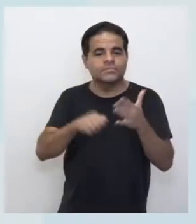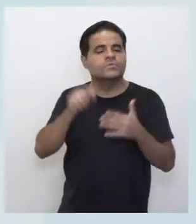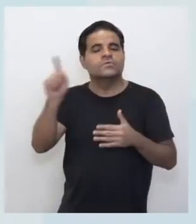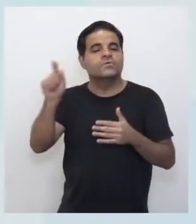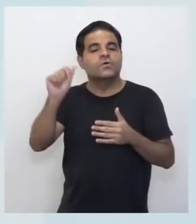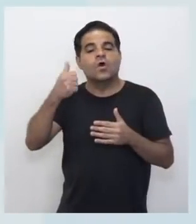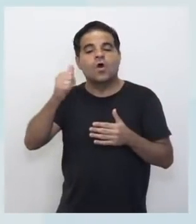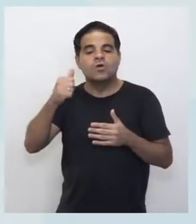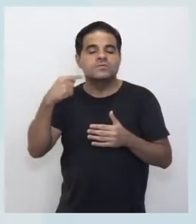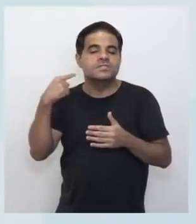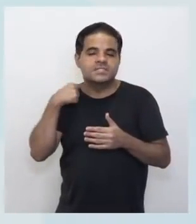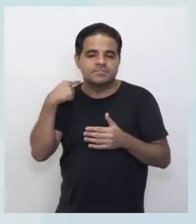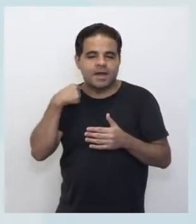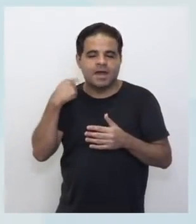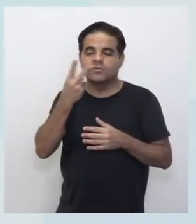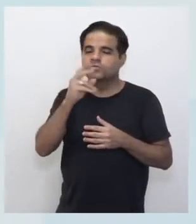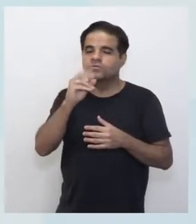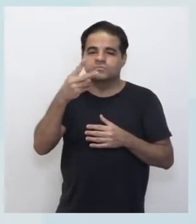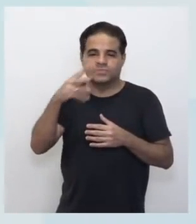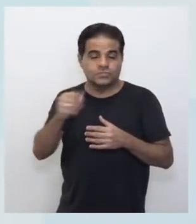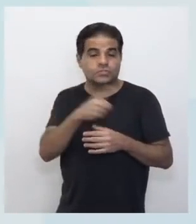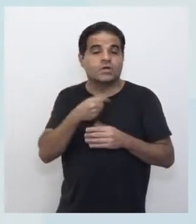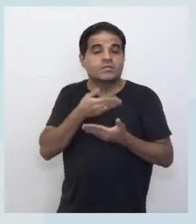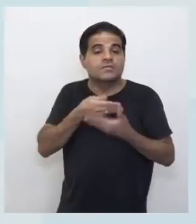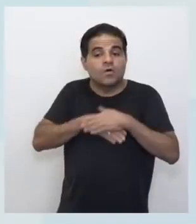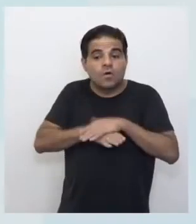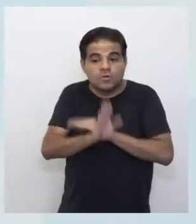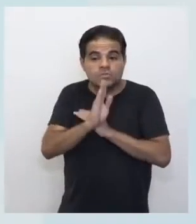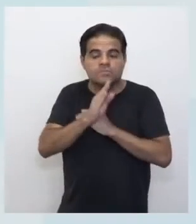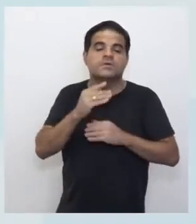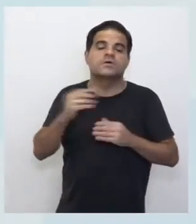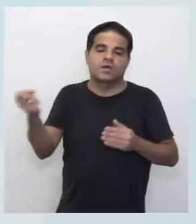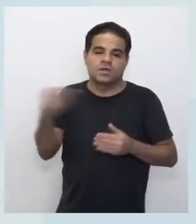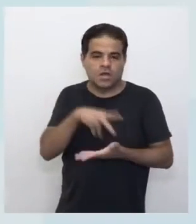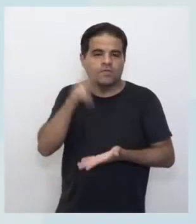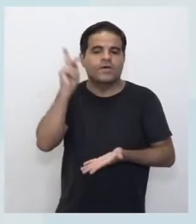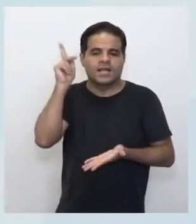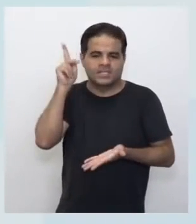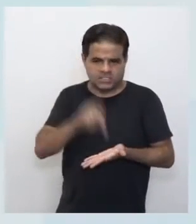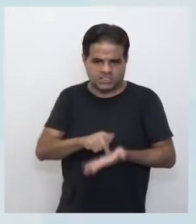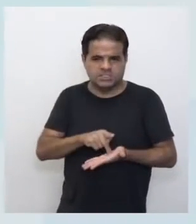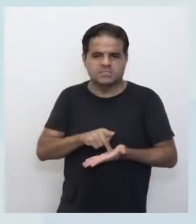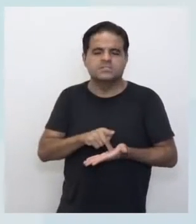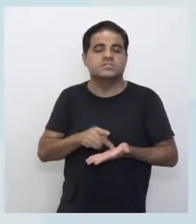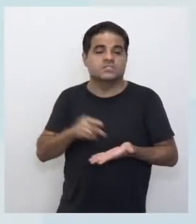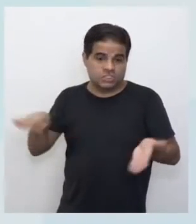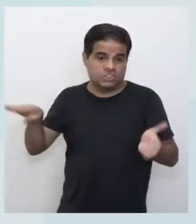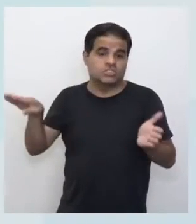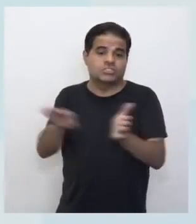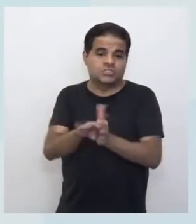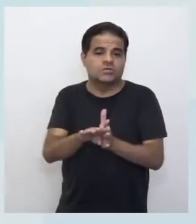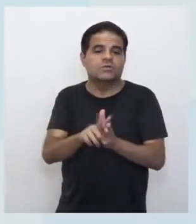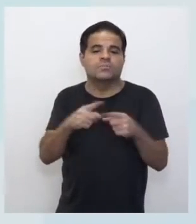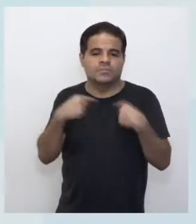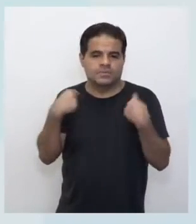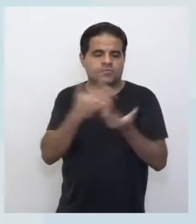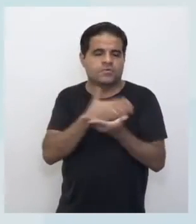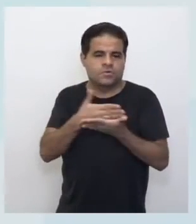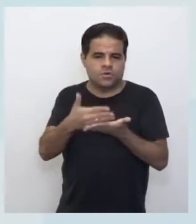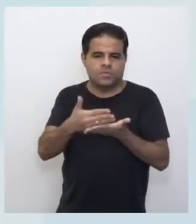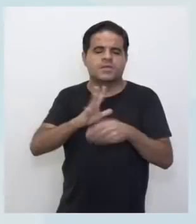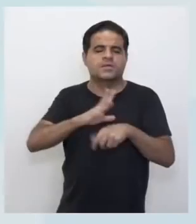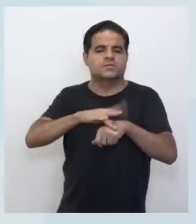se acostumando com a nova realidade que vinha se impondo para a gente, né? No começo da